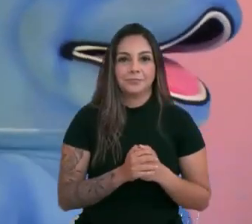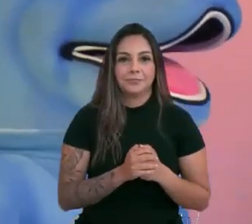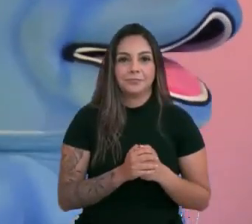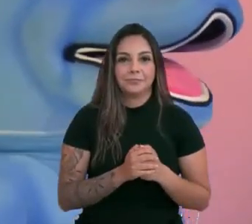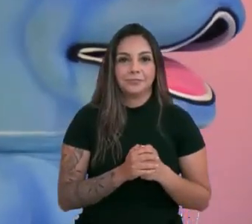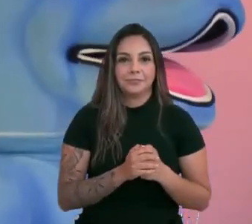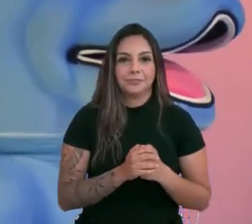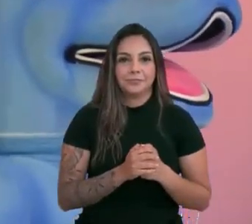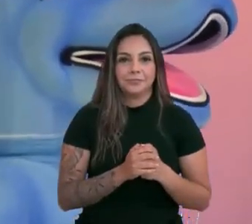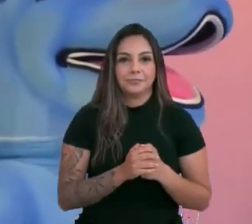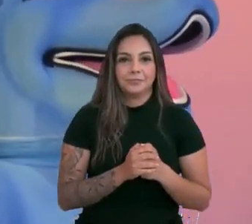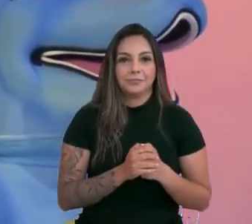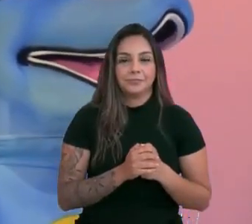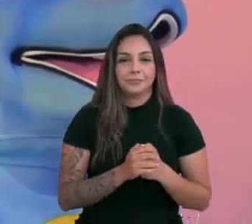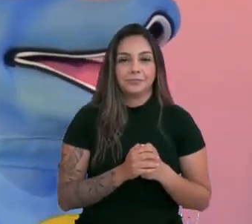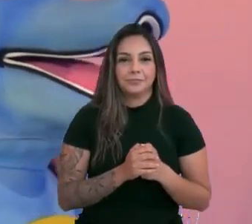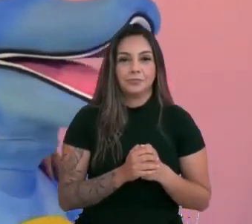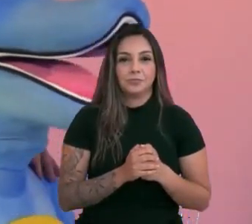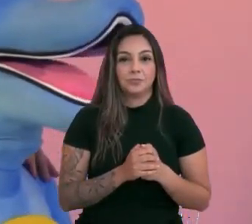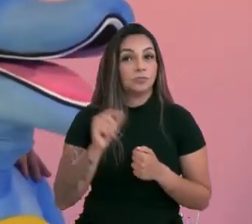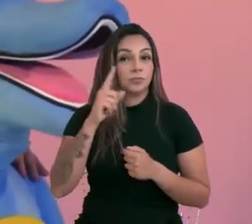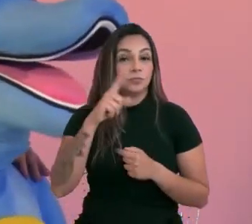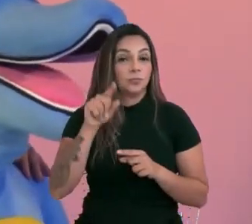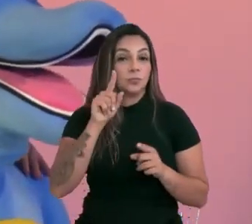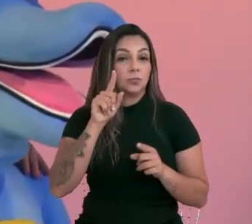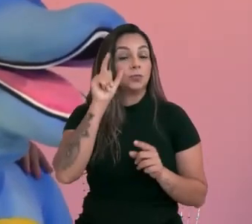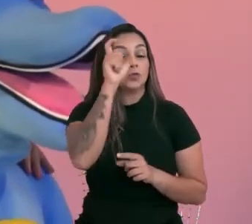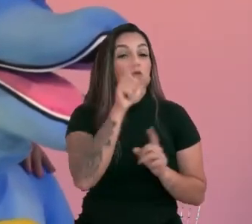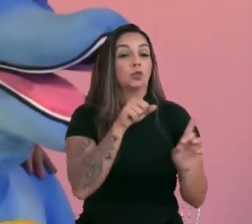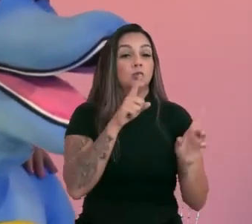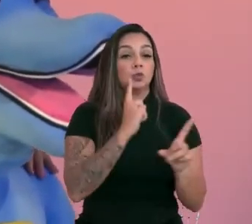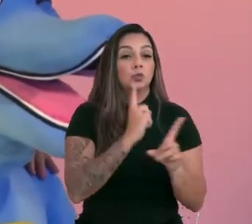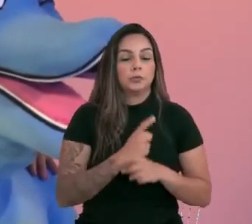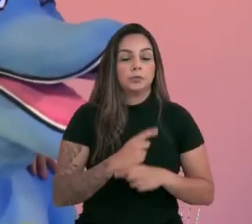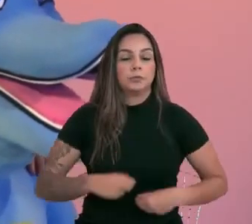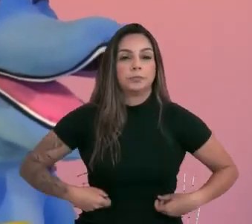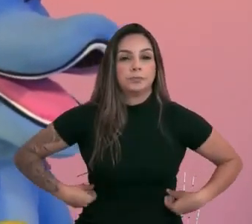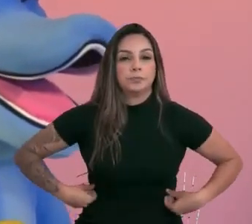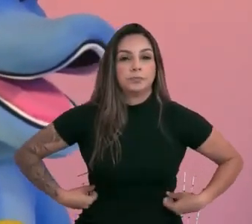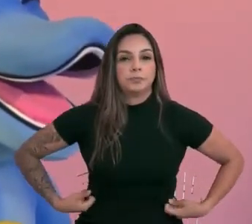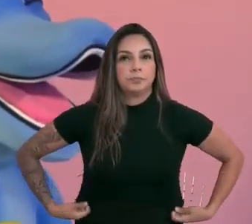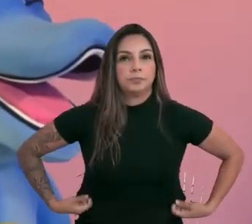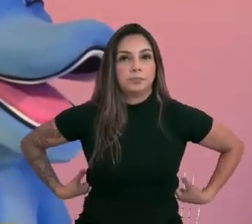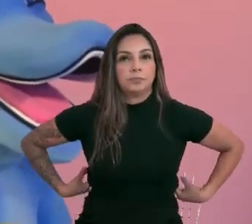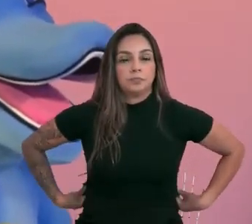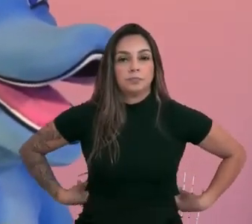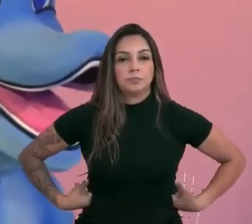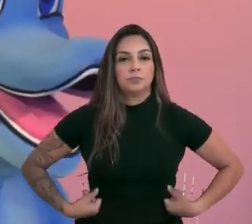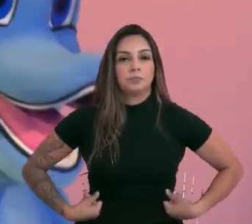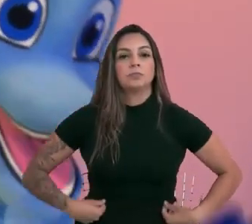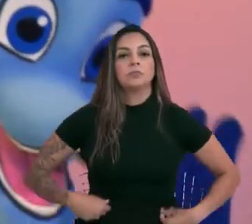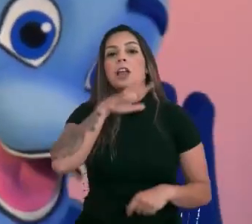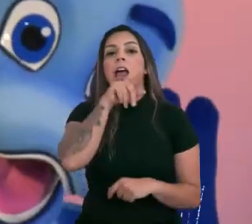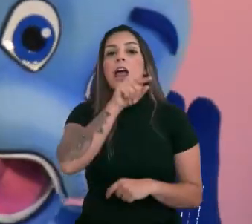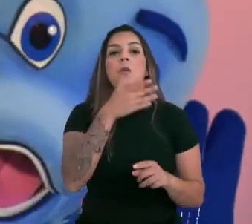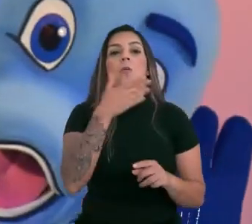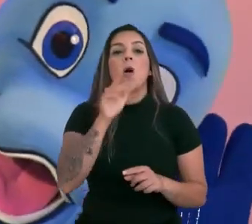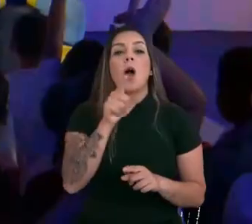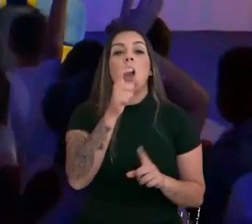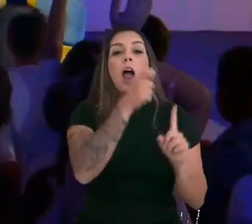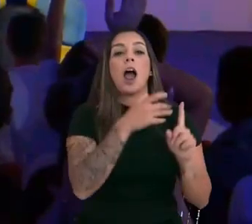Ó, quem adivinhar é, que animal que ele é? Alguém sabe me dizer?